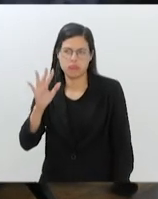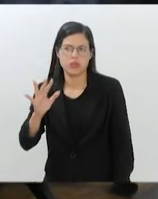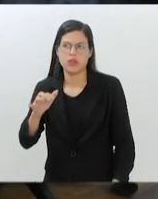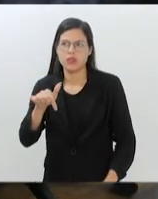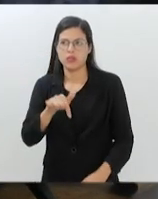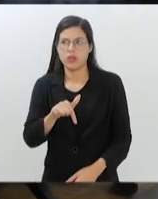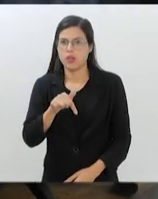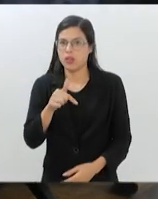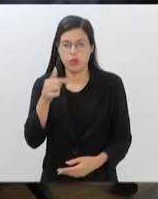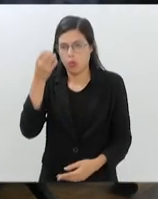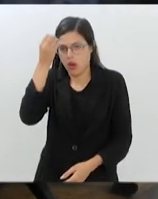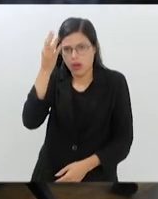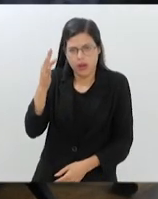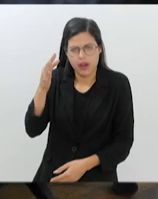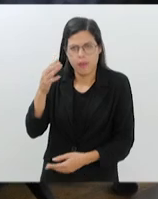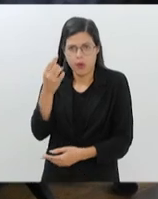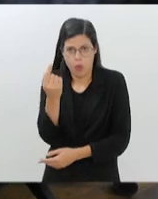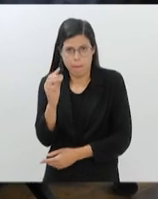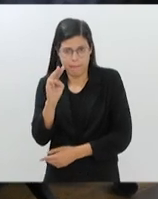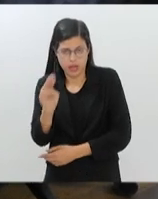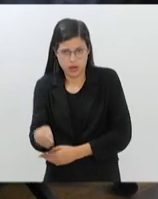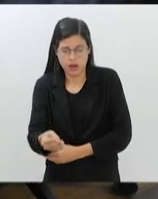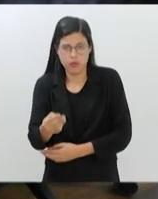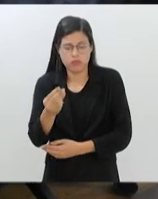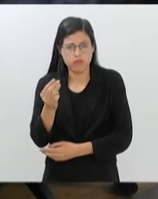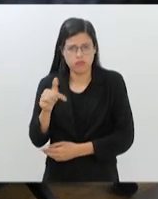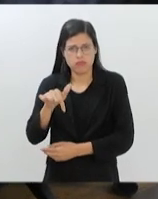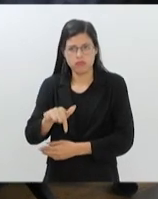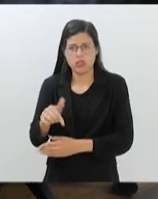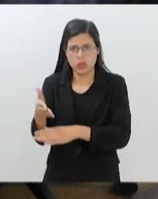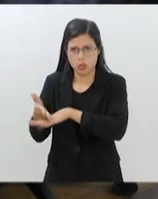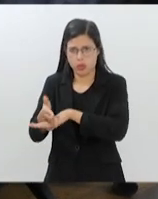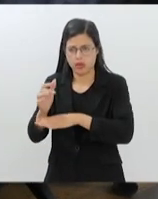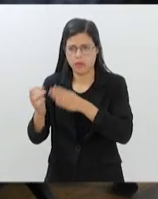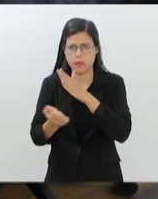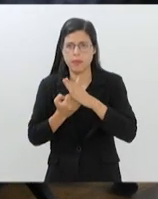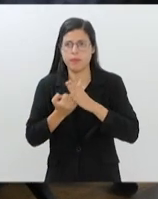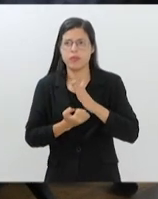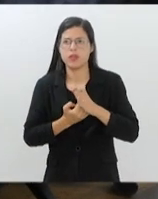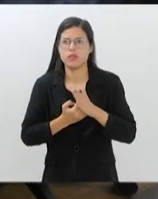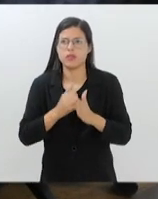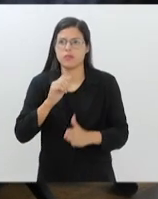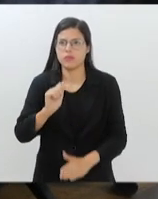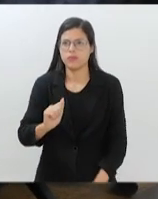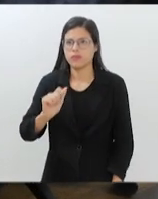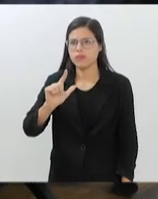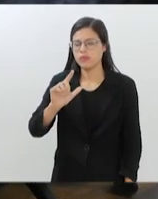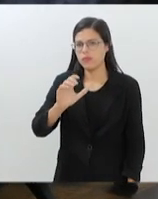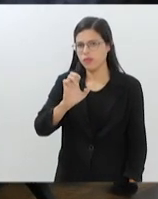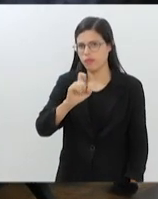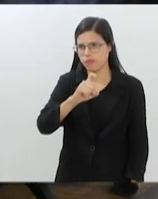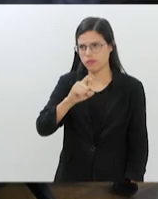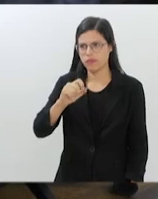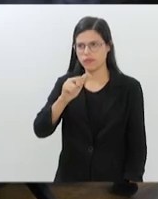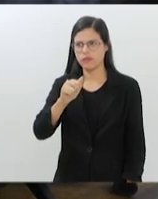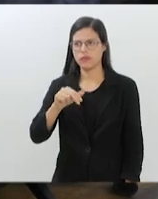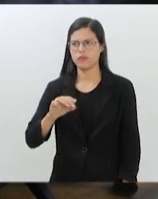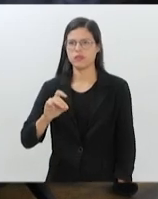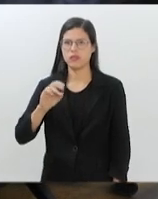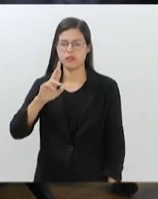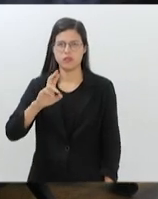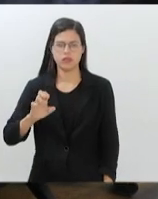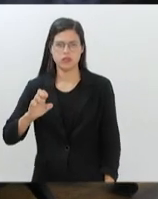reis que a senhora não se recorda como chegou na empresa chegou através do Alexandre Bacelar que é do grupo esfera aí ele